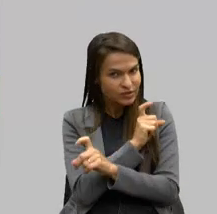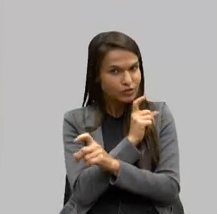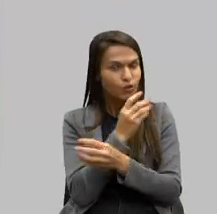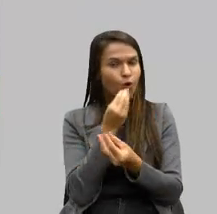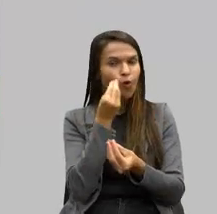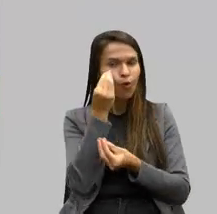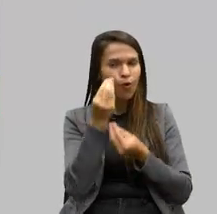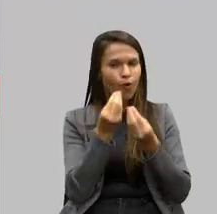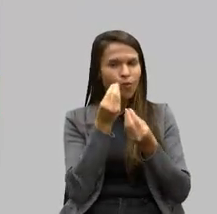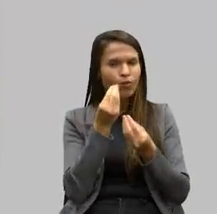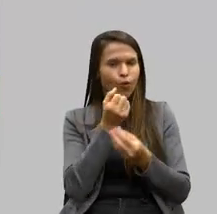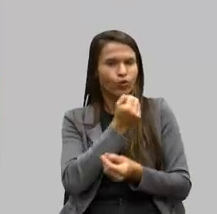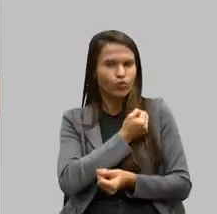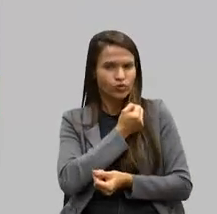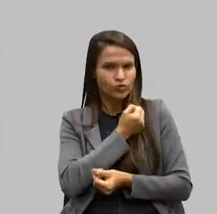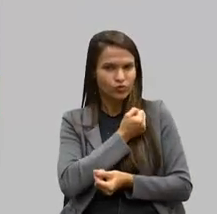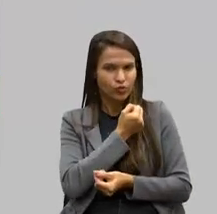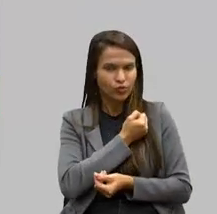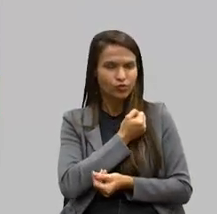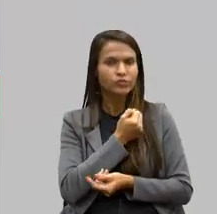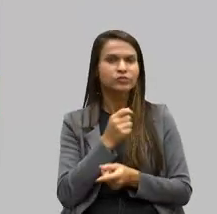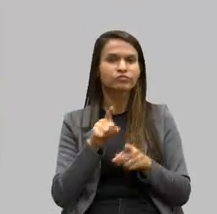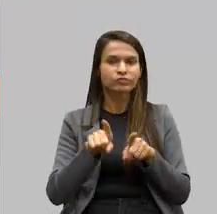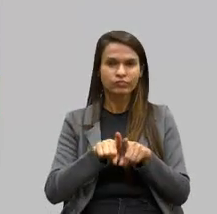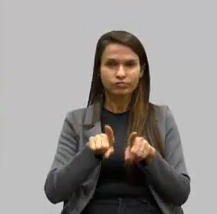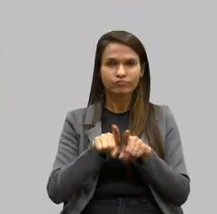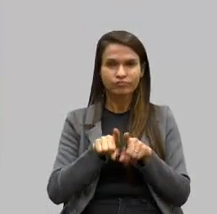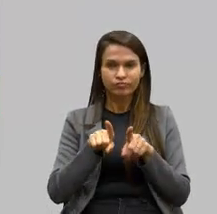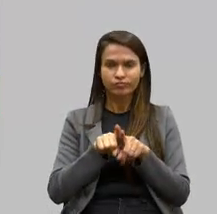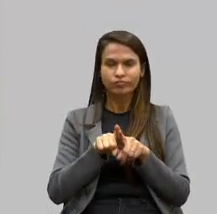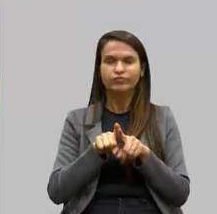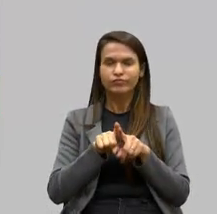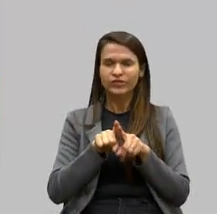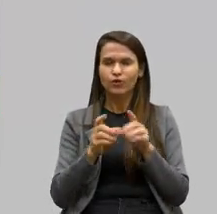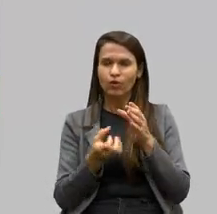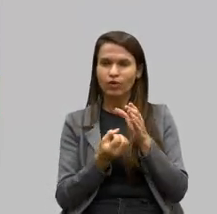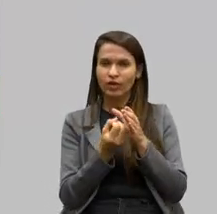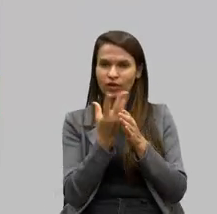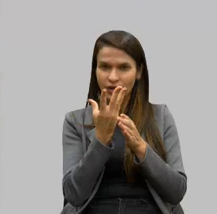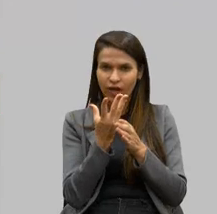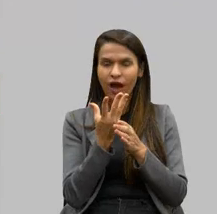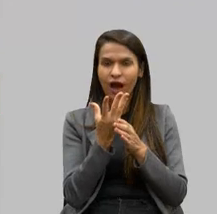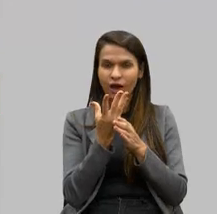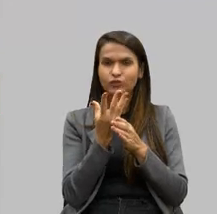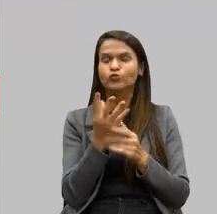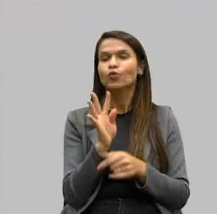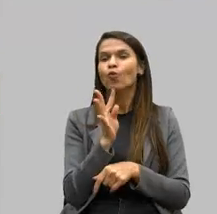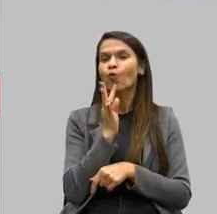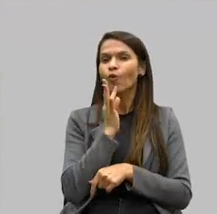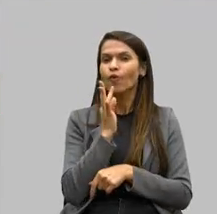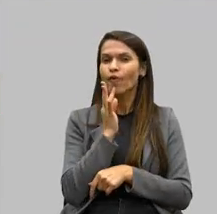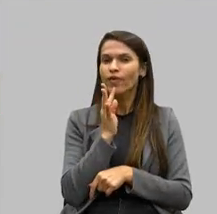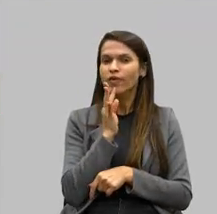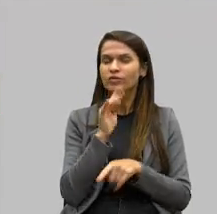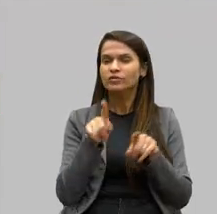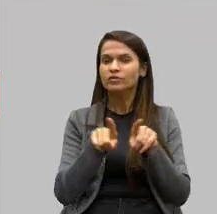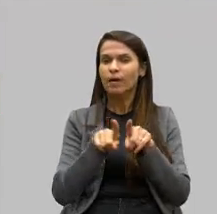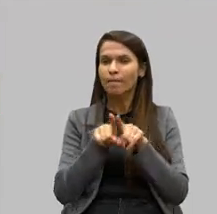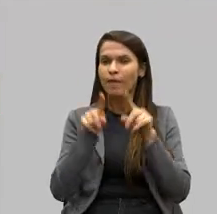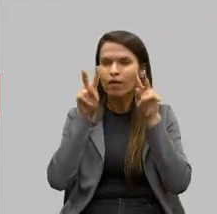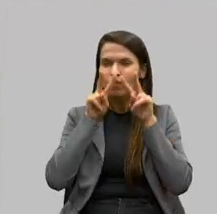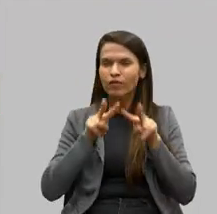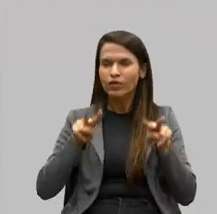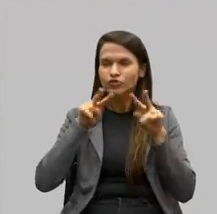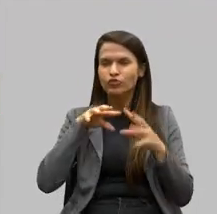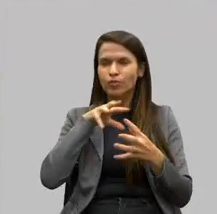algoritmos, eles também são construídos a partir de um conhecimento e de uma visão de mundo